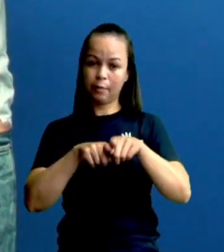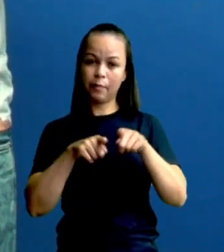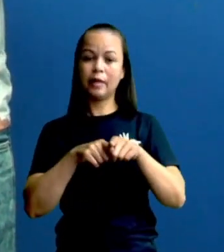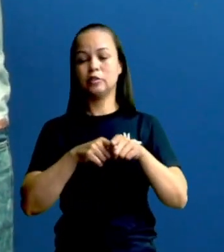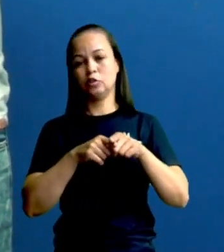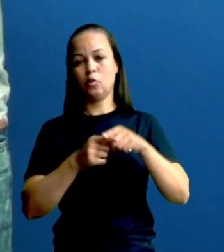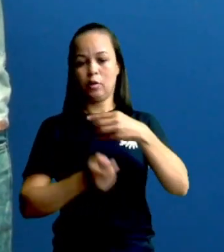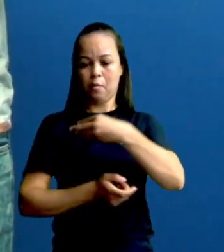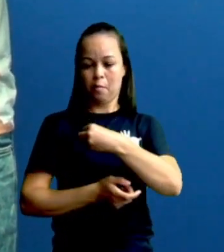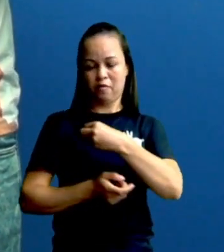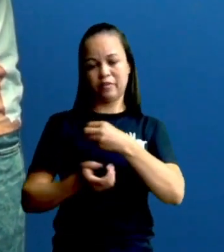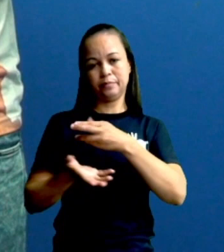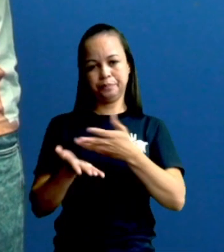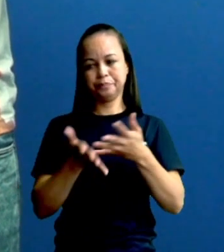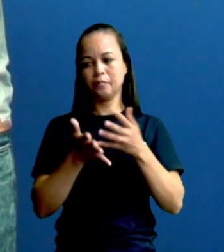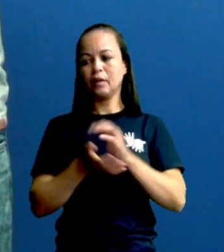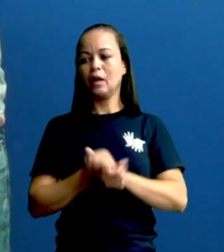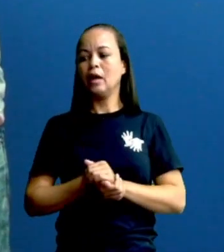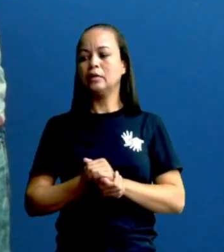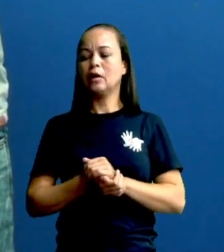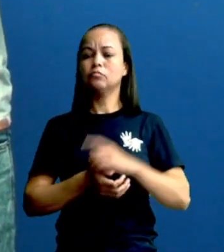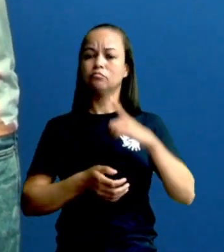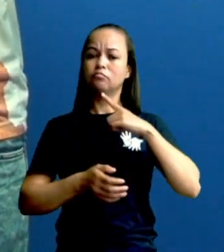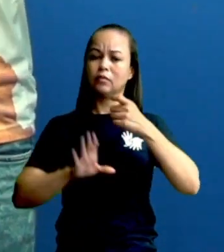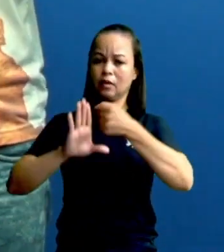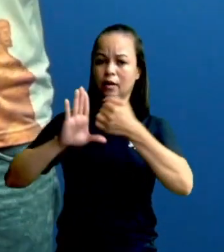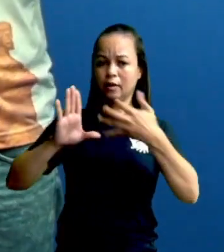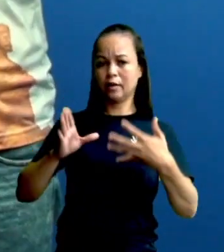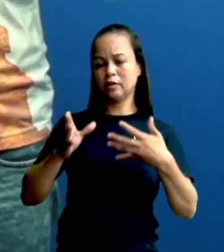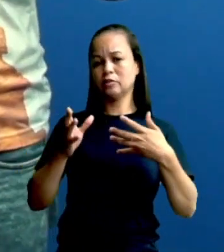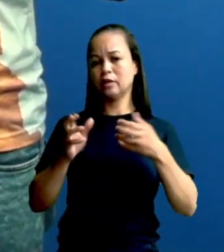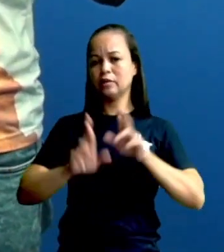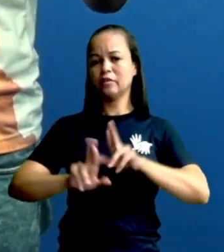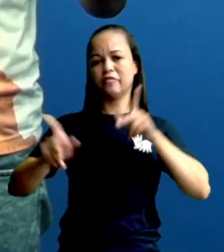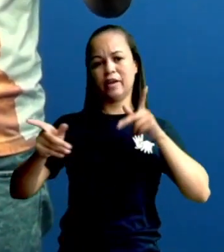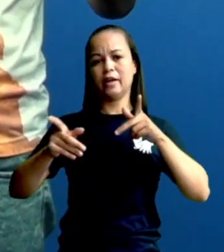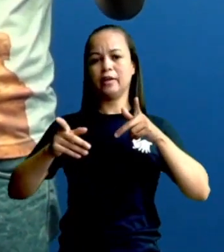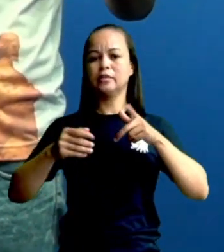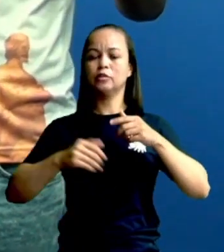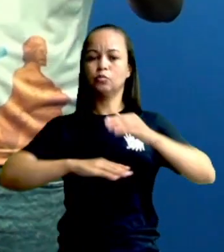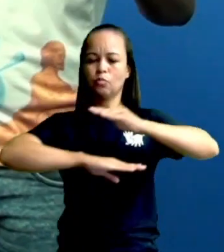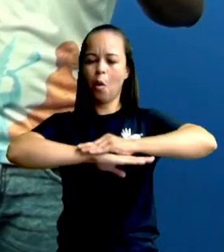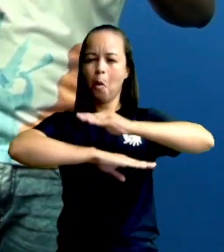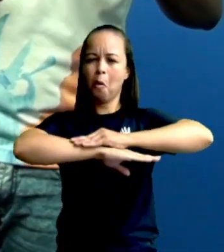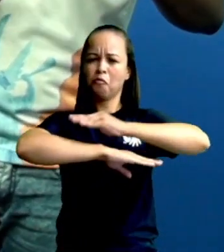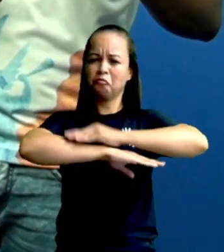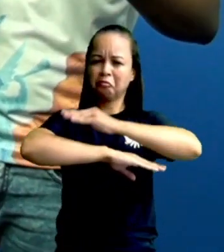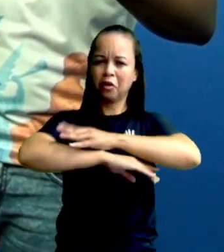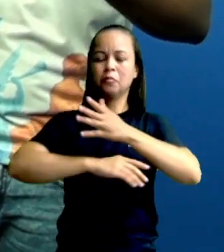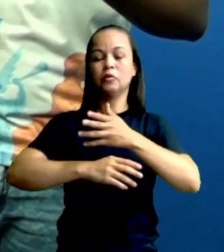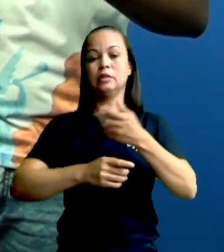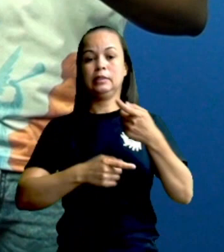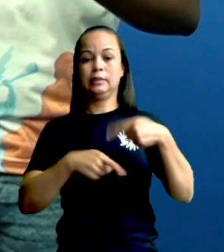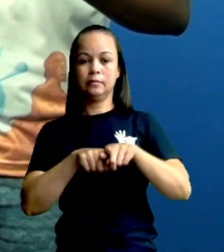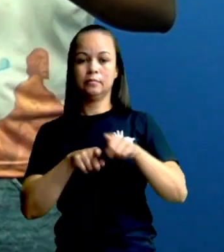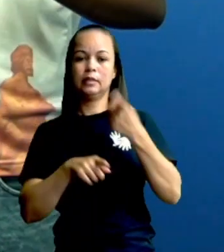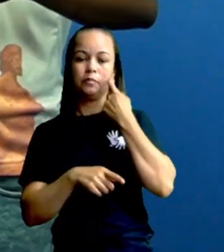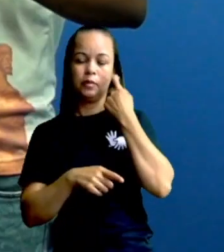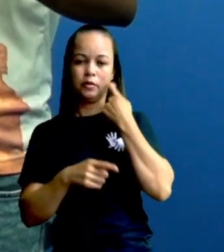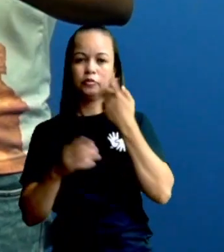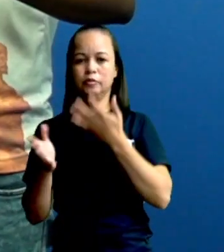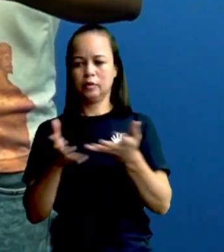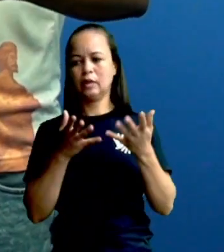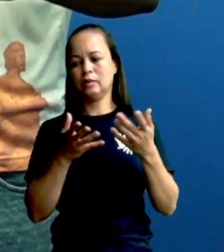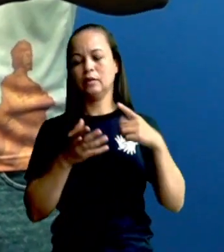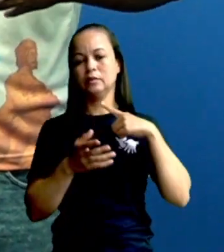das características especiais que eles possuem, diferente dos anfíbios e dos peixes. Os répteis, eles também são animais